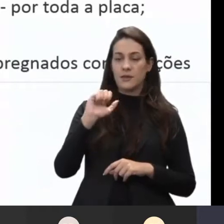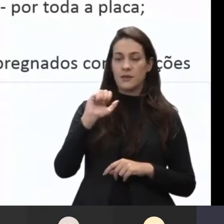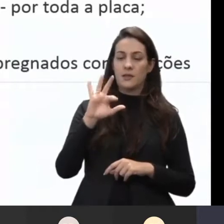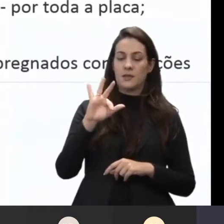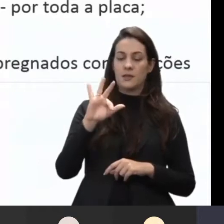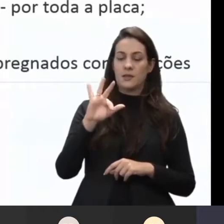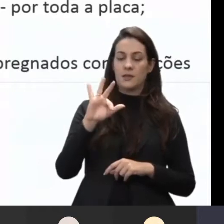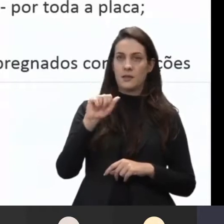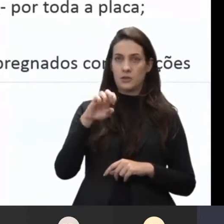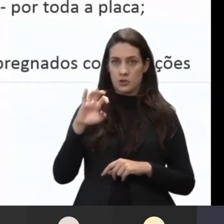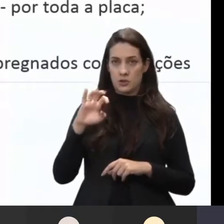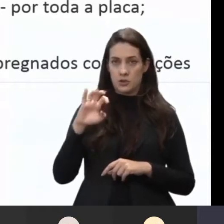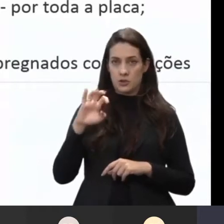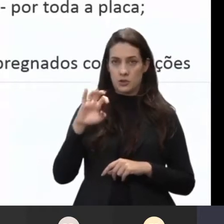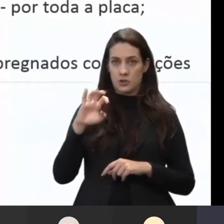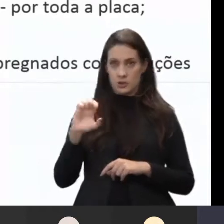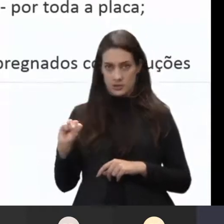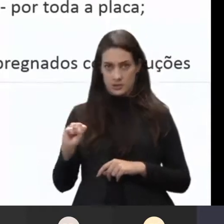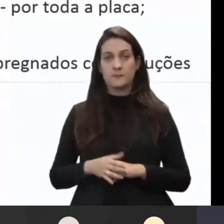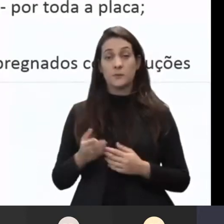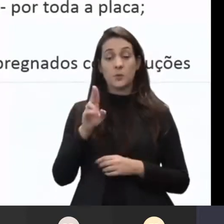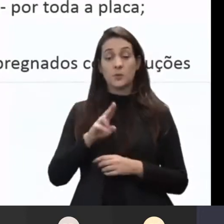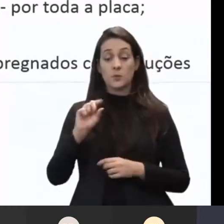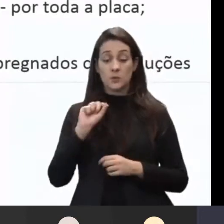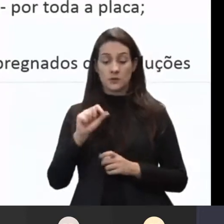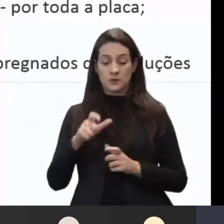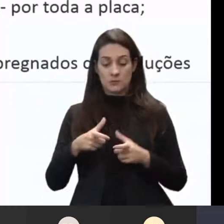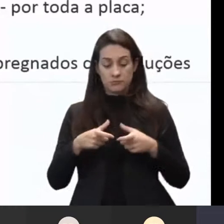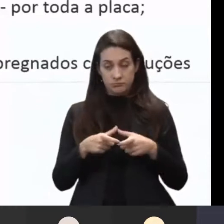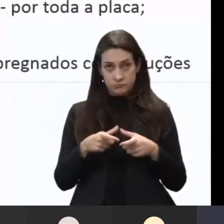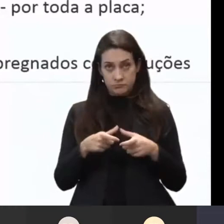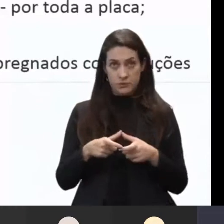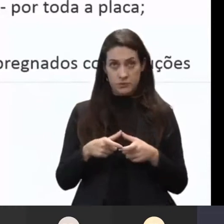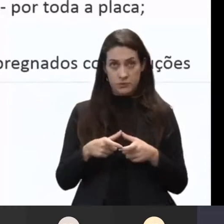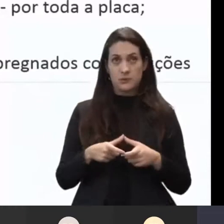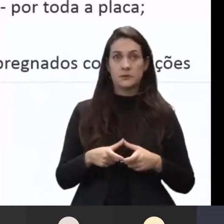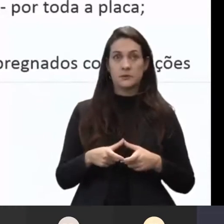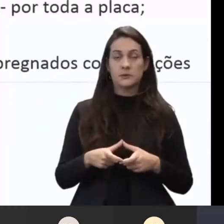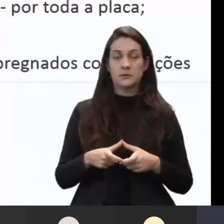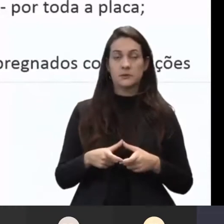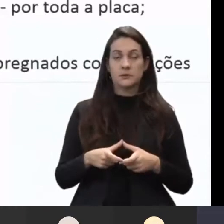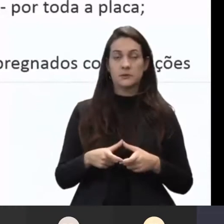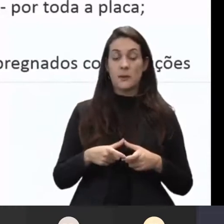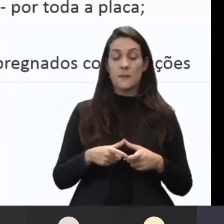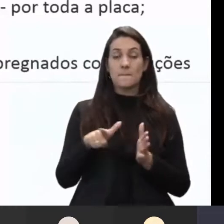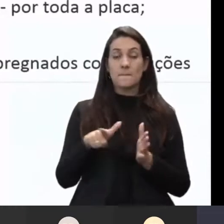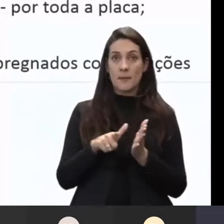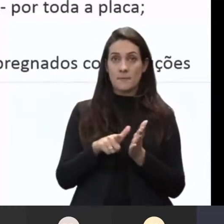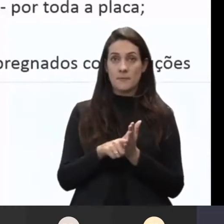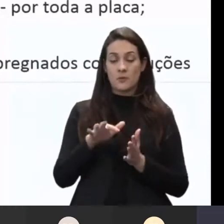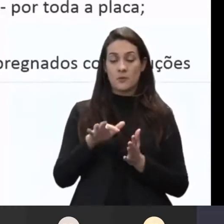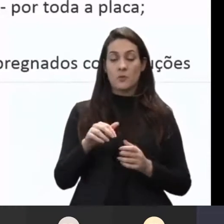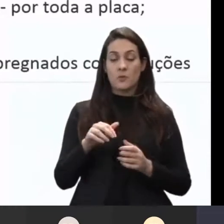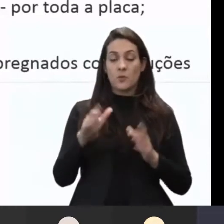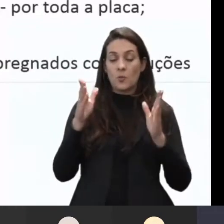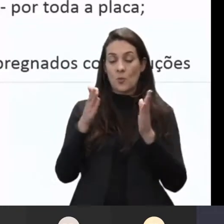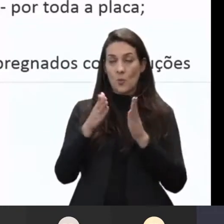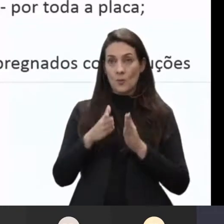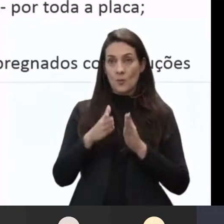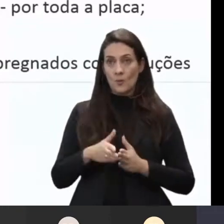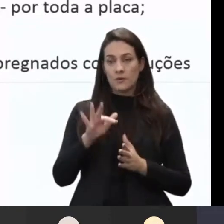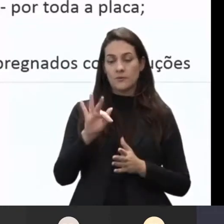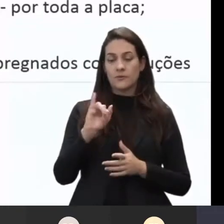vai utilizar o quê? Ele vai utilizar um disco de papel filtro, e esse disco de papel filtro, ele tá branco.